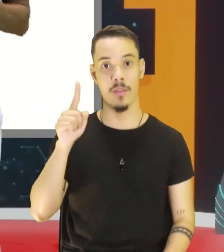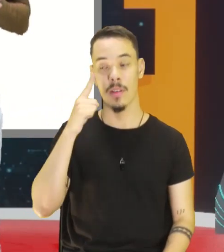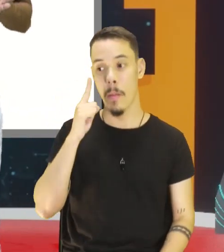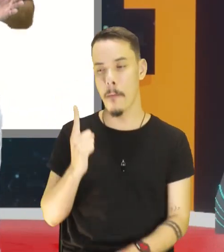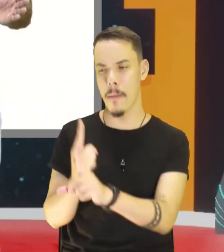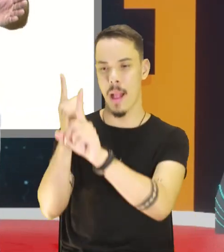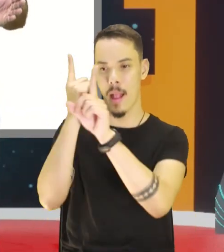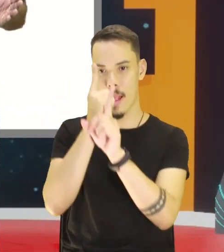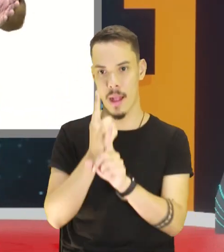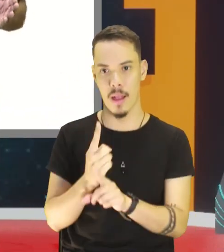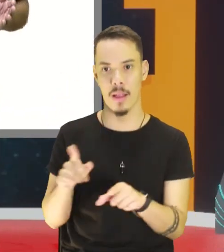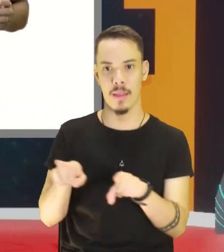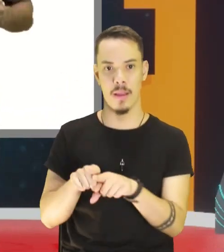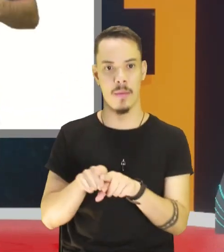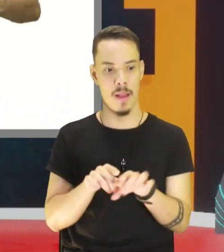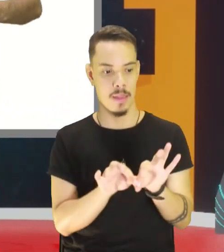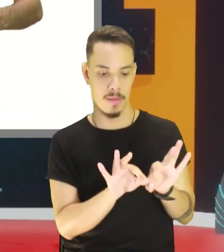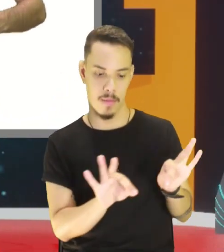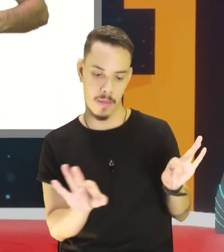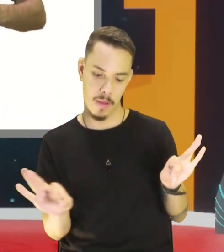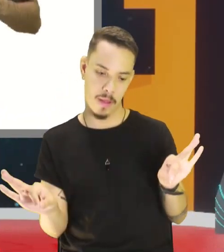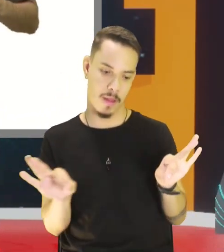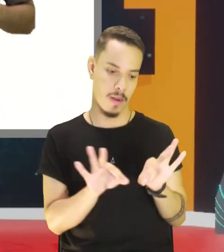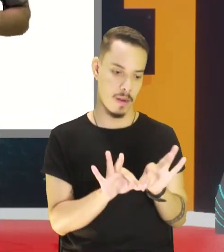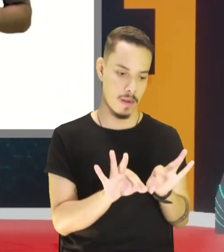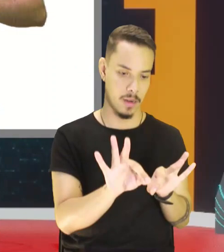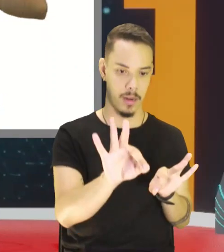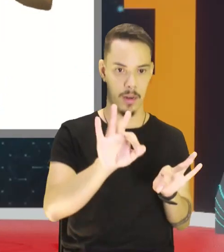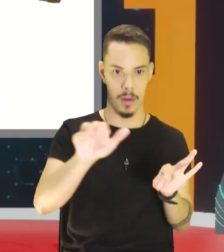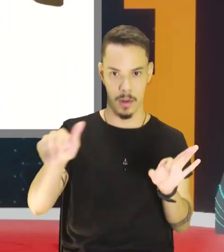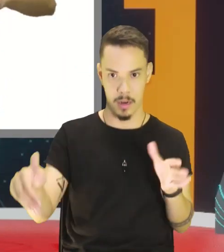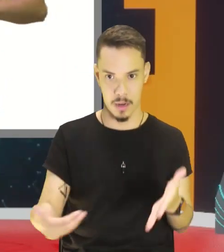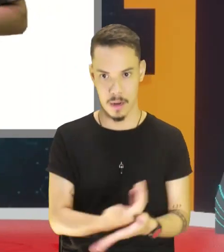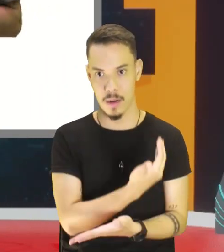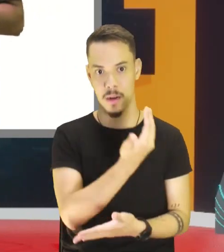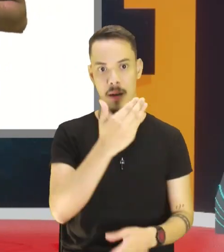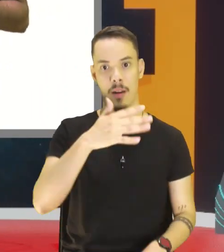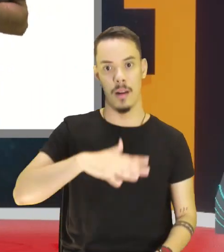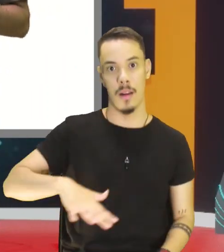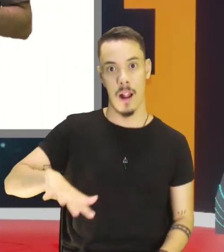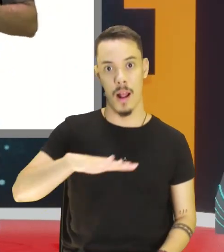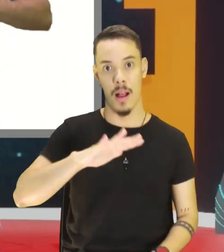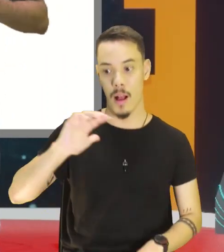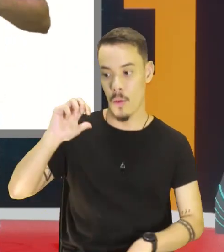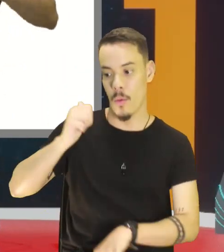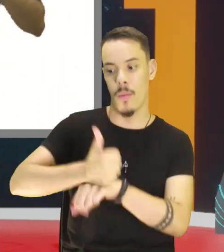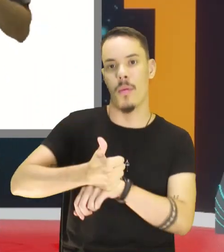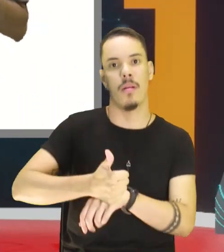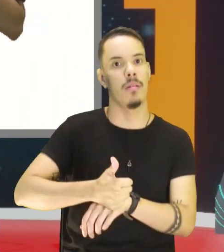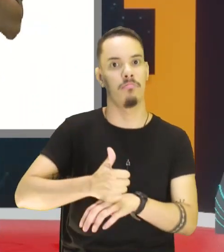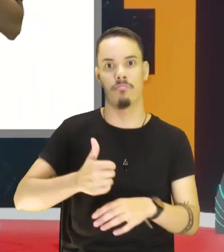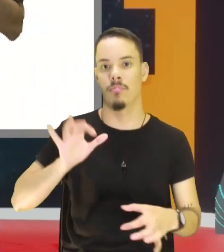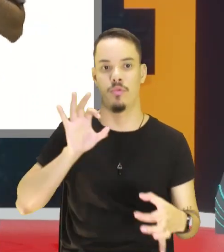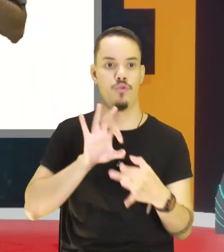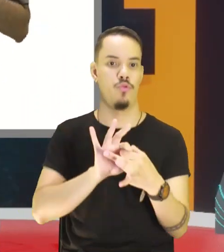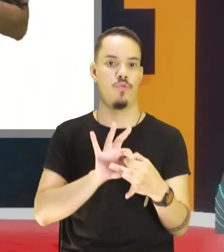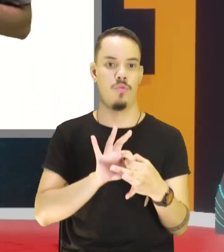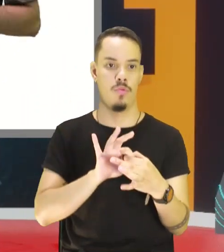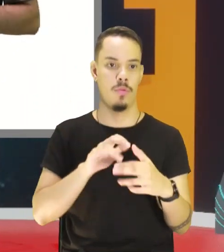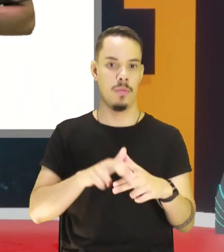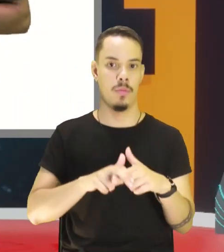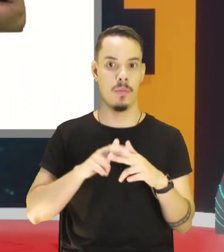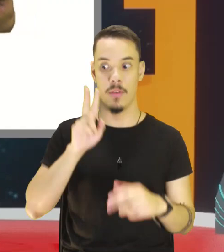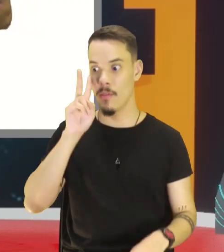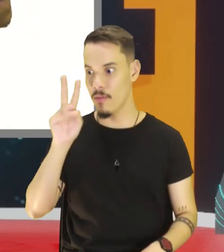nos espaçamentos, né, nas covas, nas áreas ocupadas. Né? Nada disso impede que vocês olhem e já